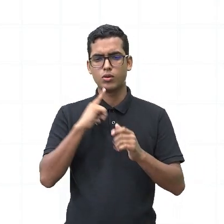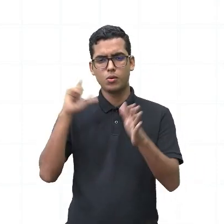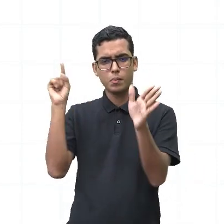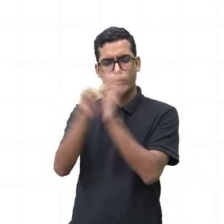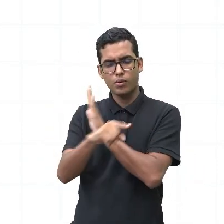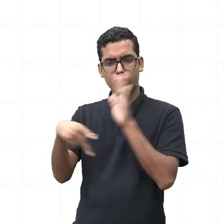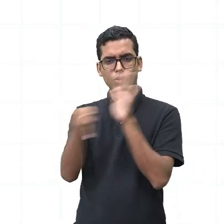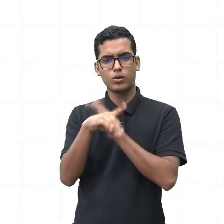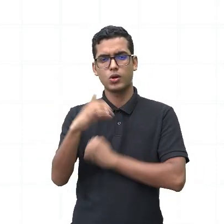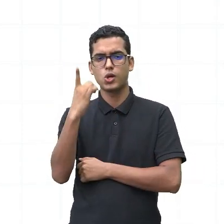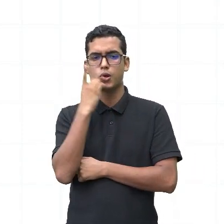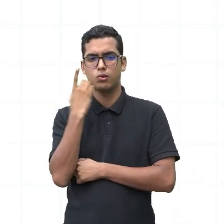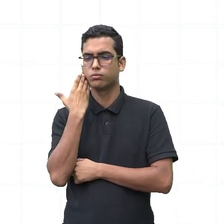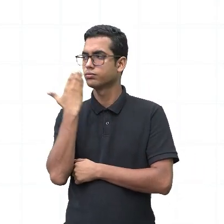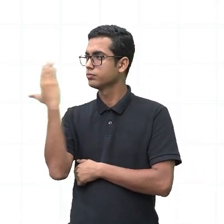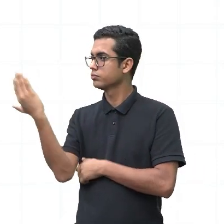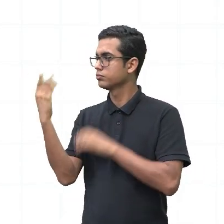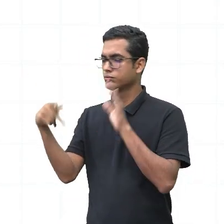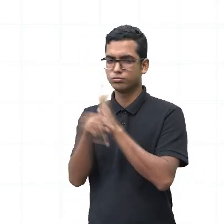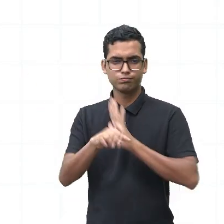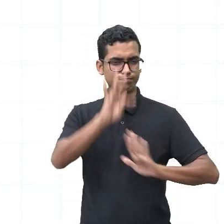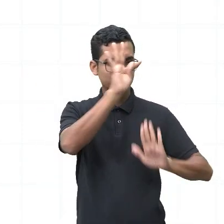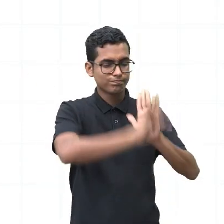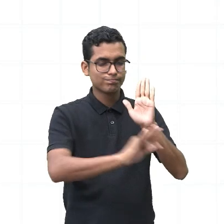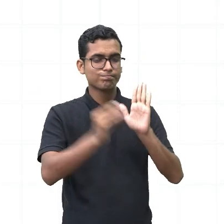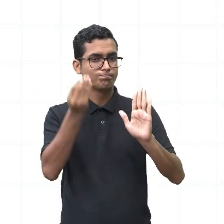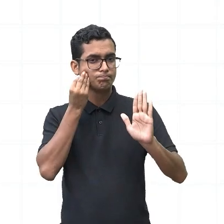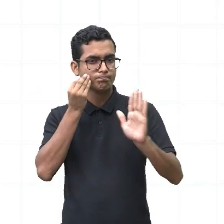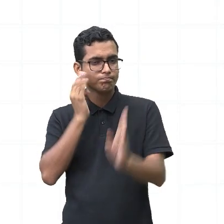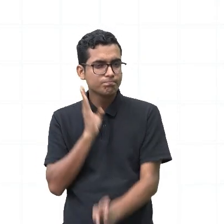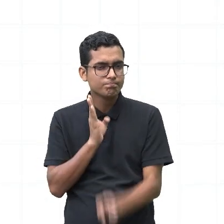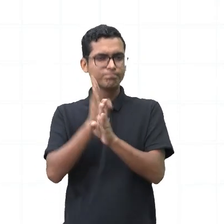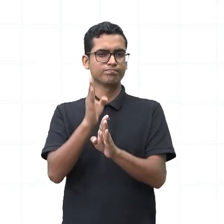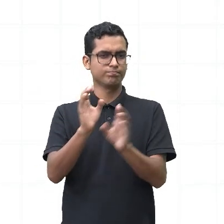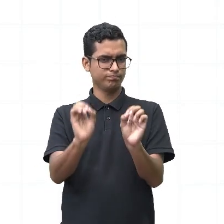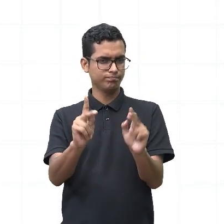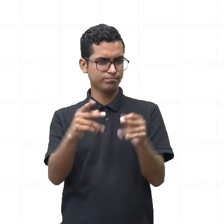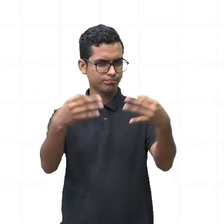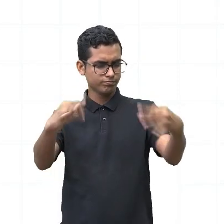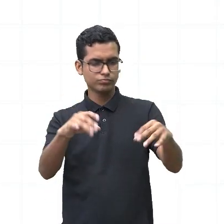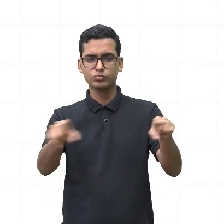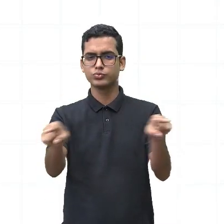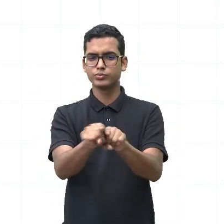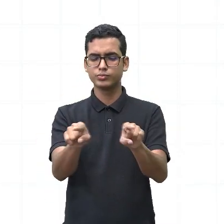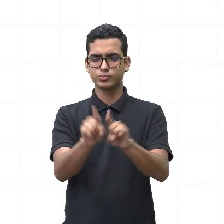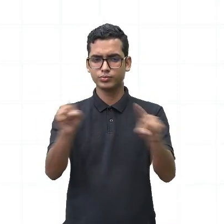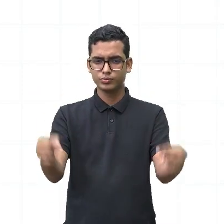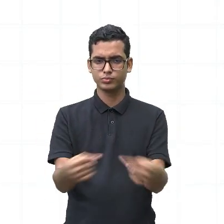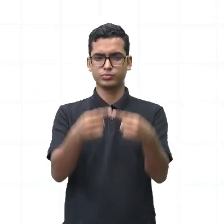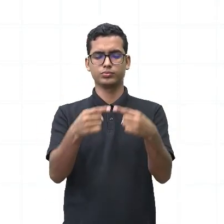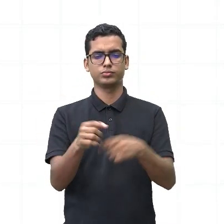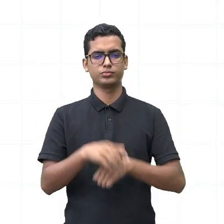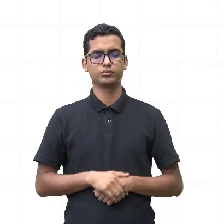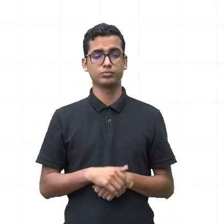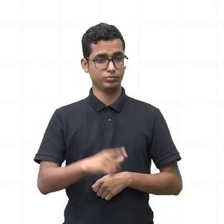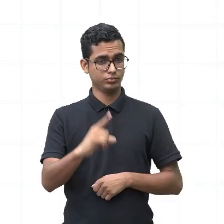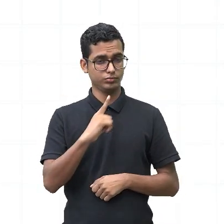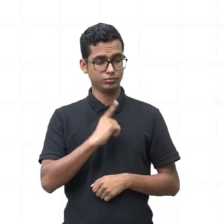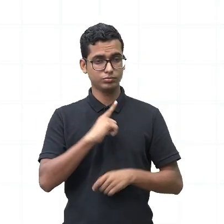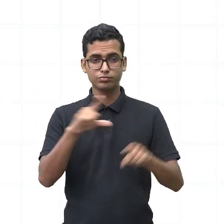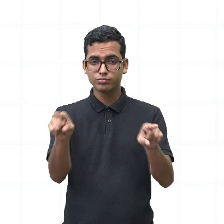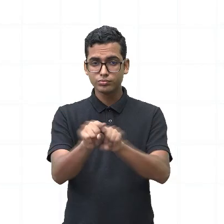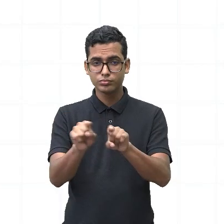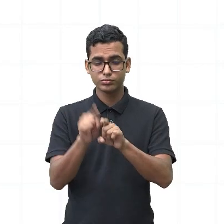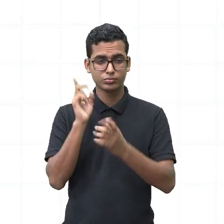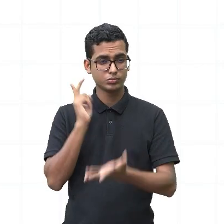a data, você vai para o texto tentar descobrir, tá bom? Algo relacionado. Temos ainda,